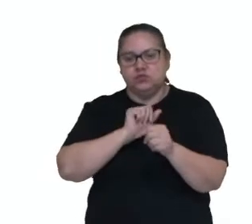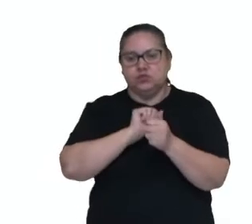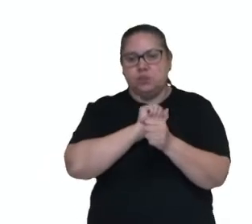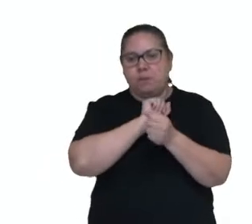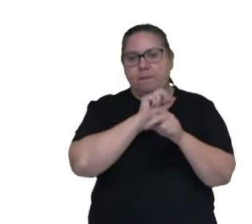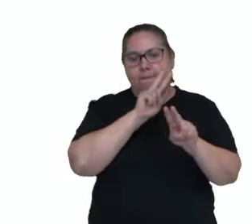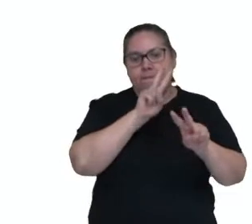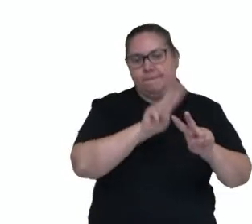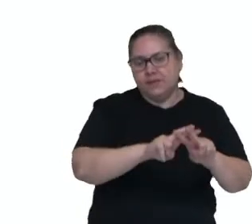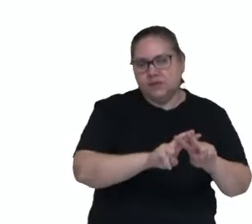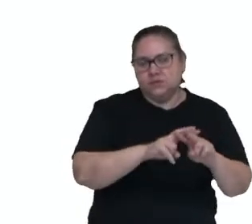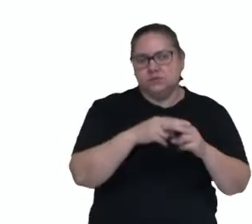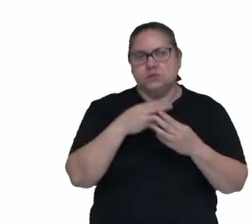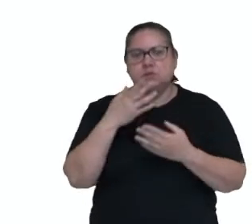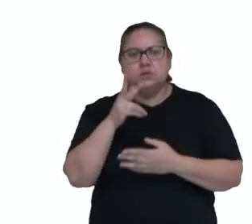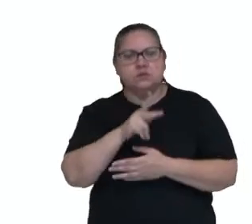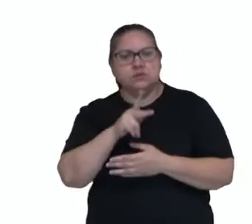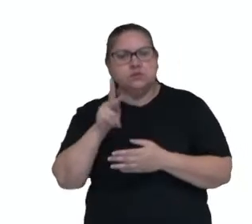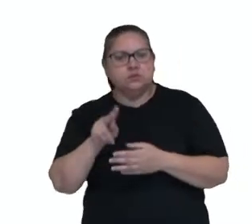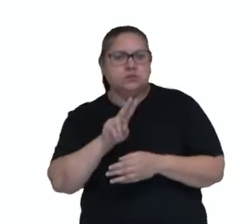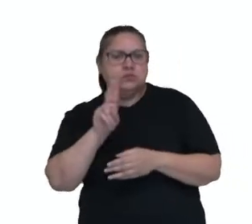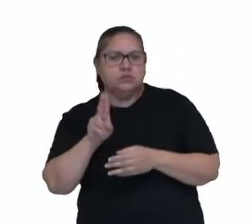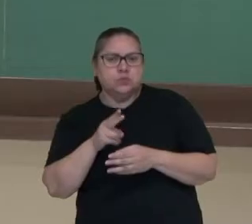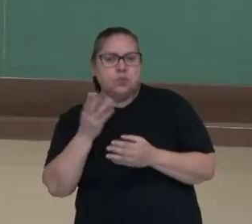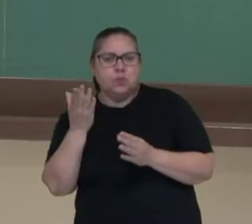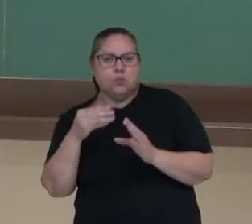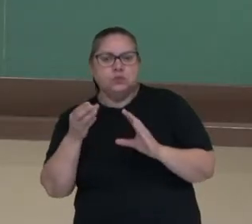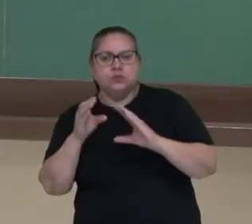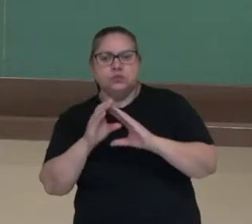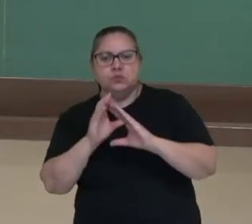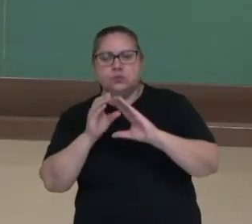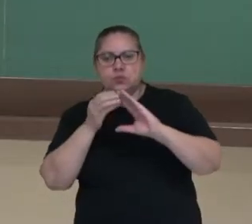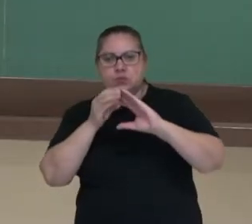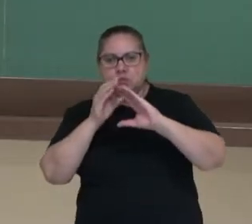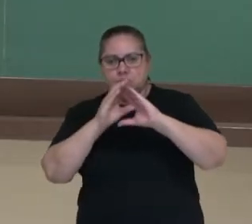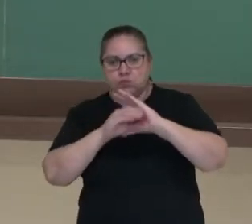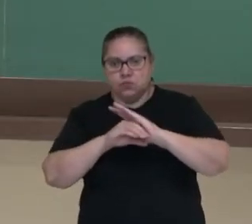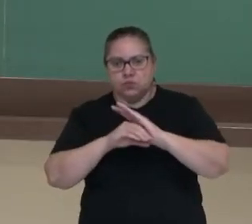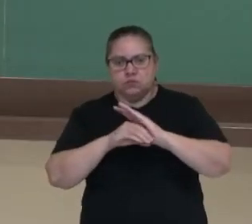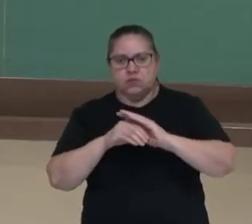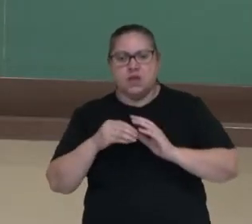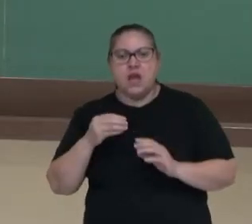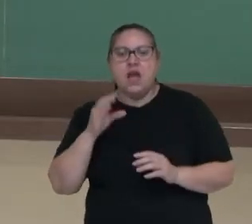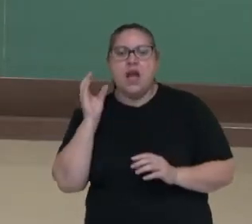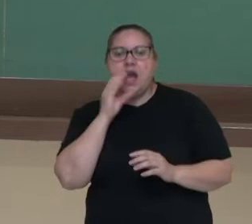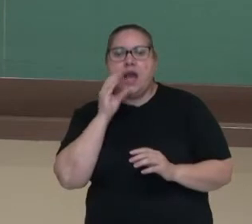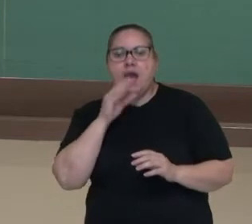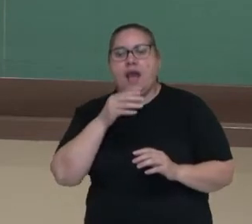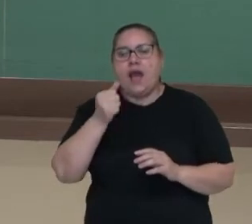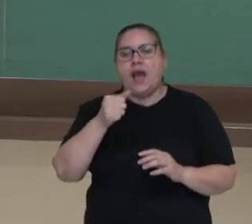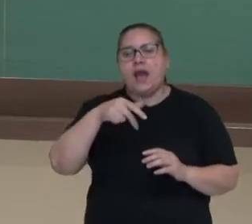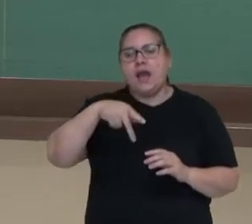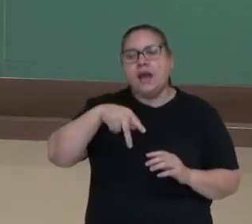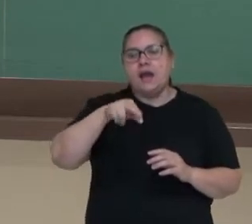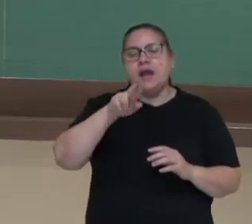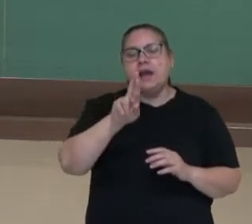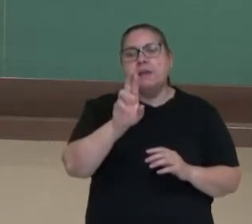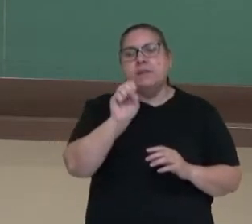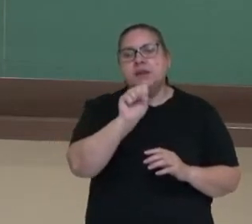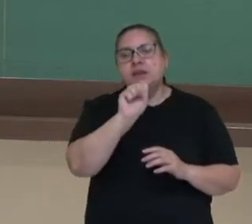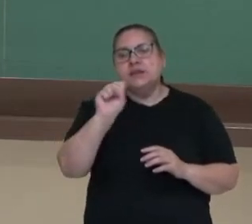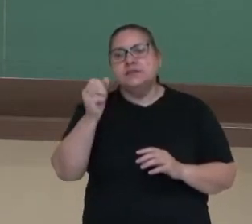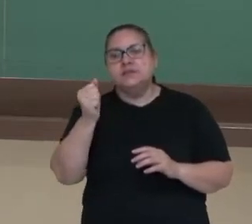O professor Roberto comentou, utilizou inclusive um outro conceito, chamado de apressamento de indígenas. Enfim, era